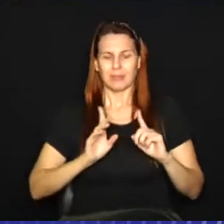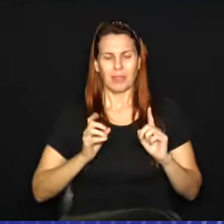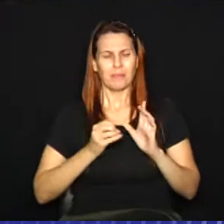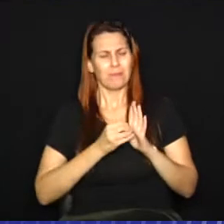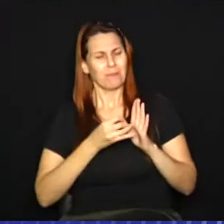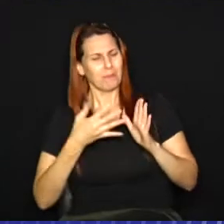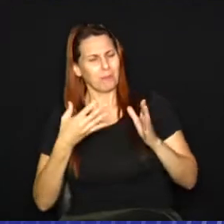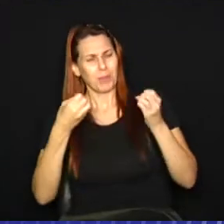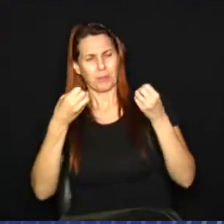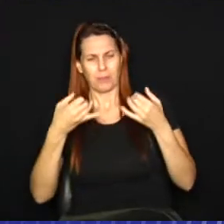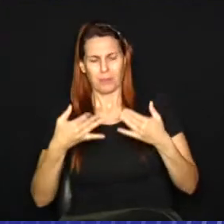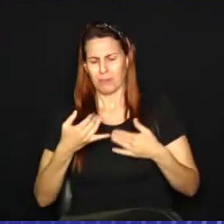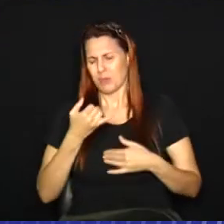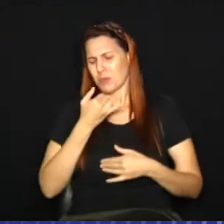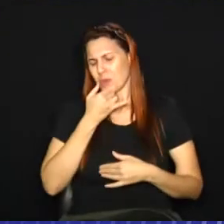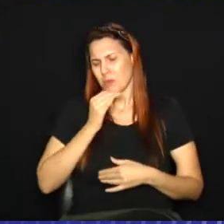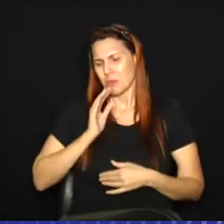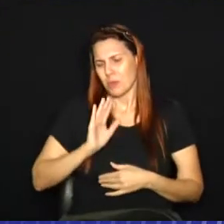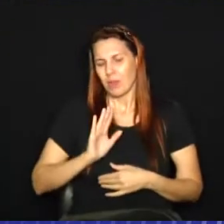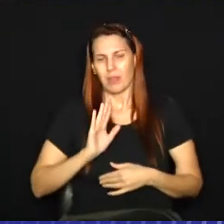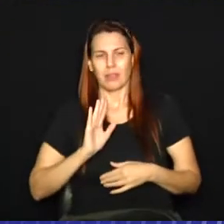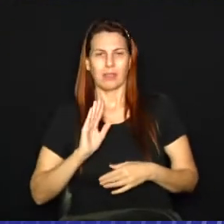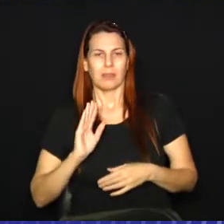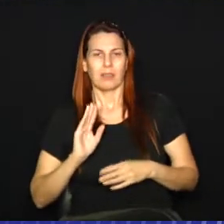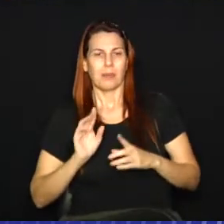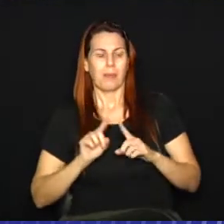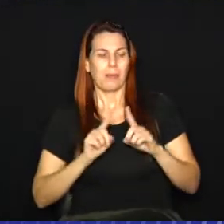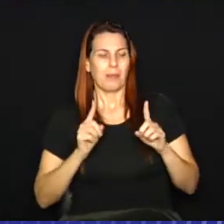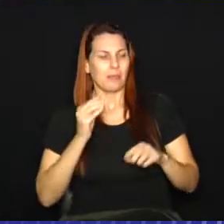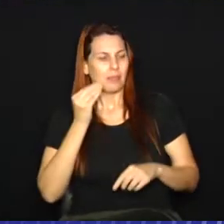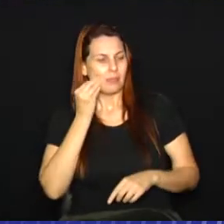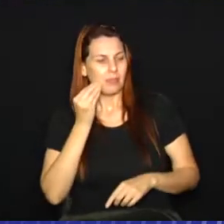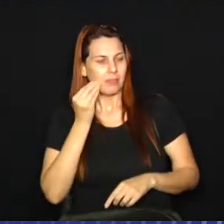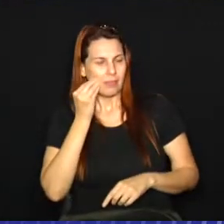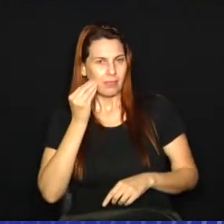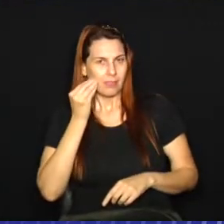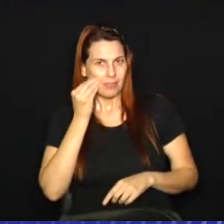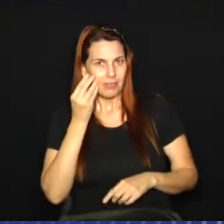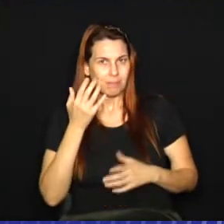Várias foram as desculpas, né, para tentar